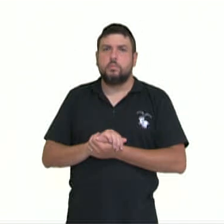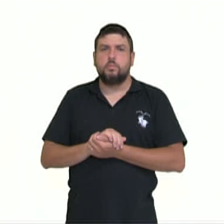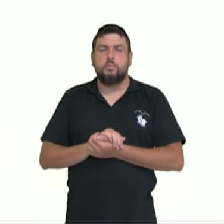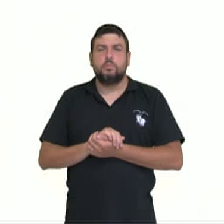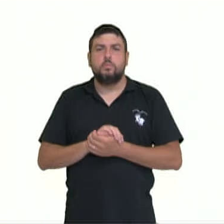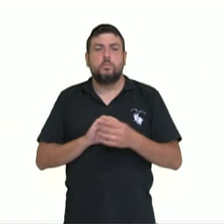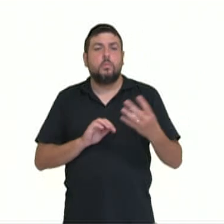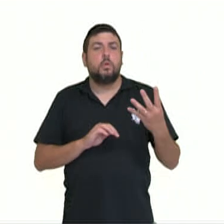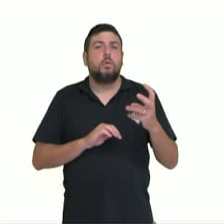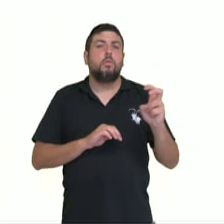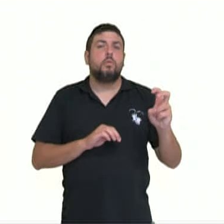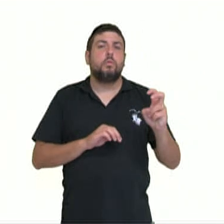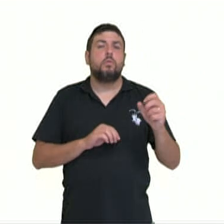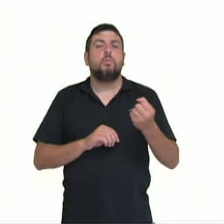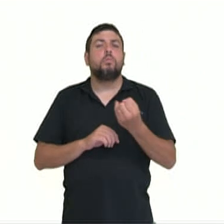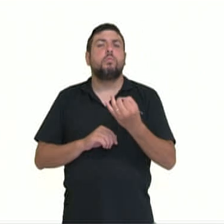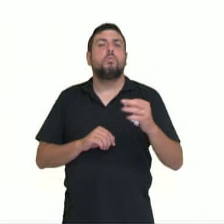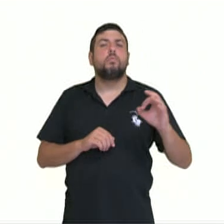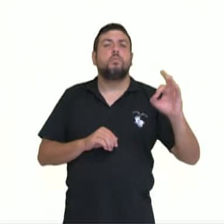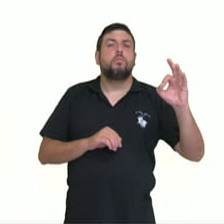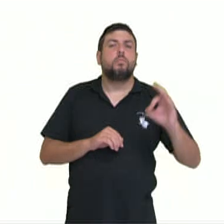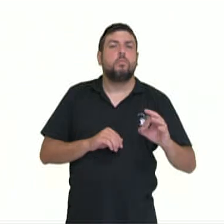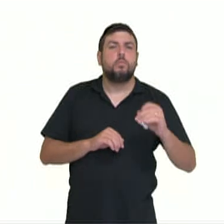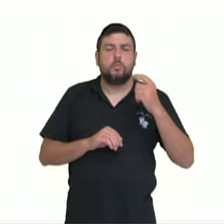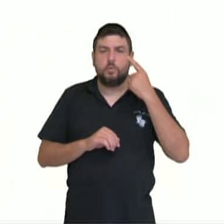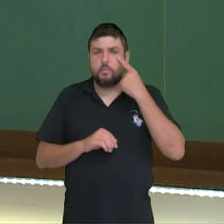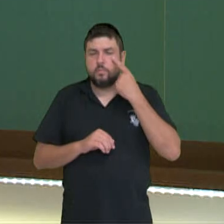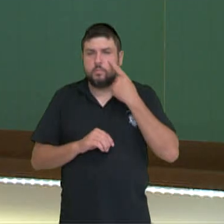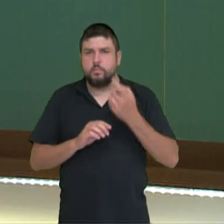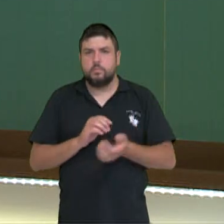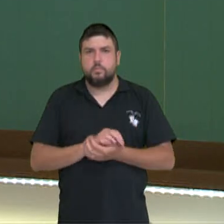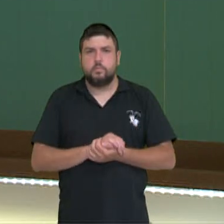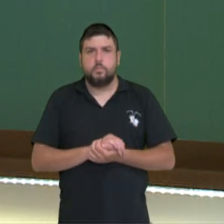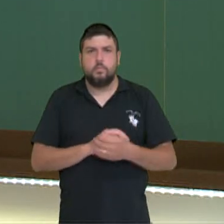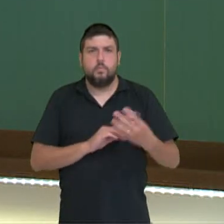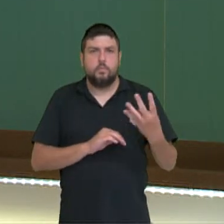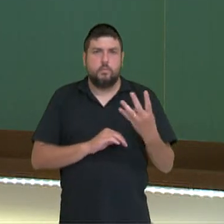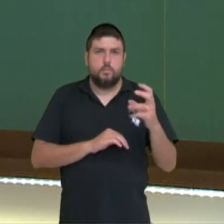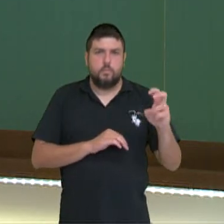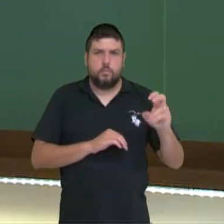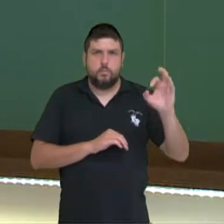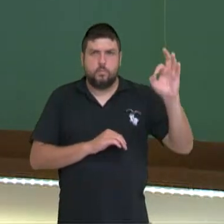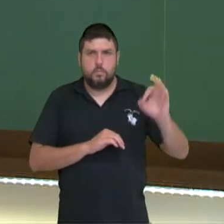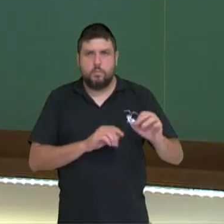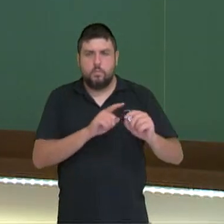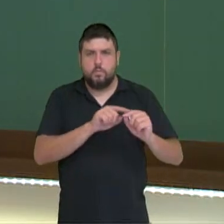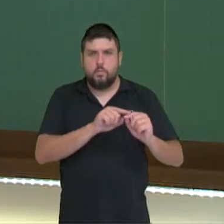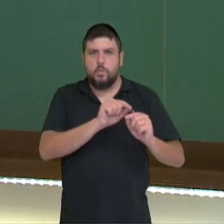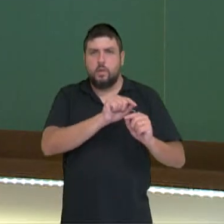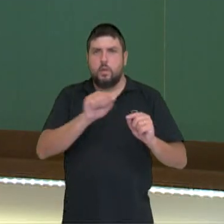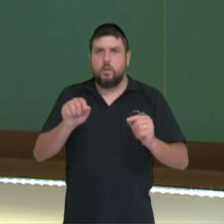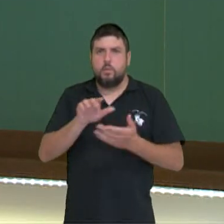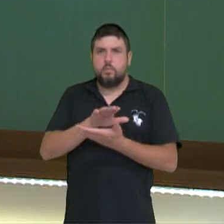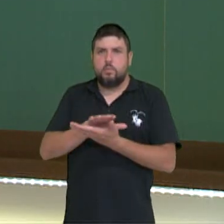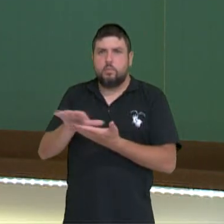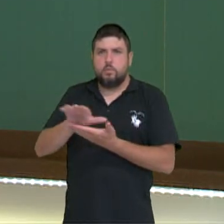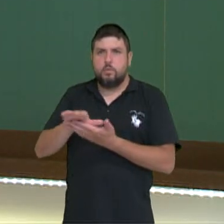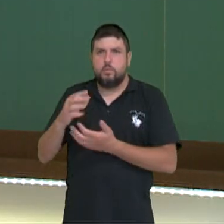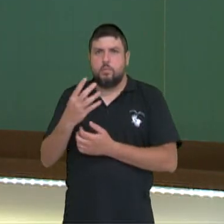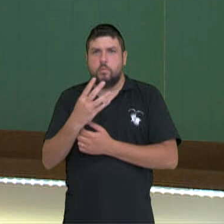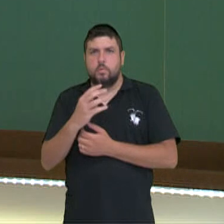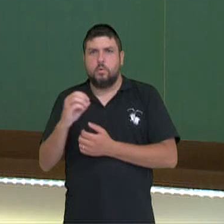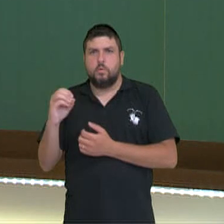a quanto por cento das despesas dela? Vamos dar uma olhada aqui, ó. 45, o total das despesas dela são